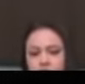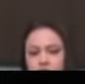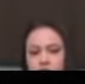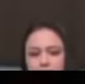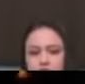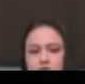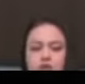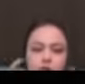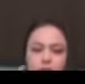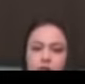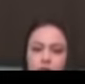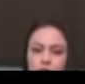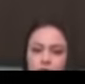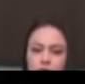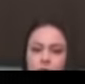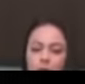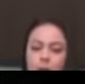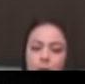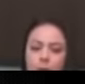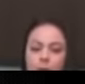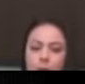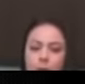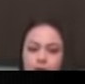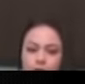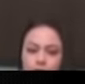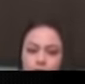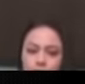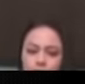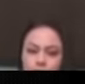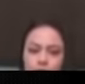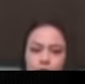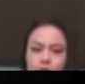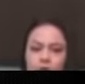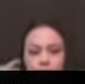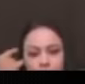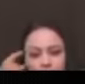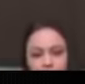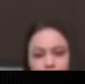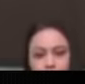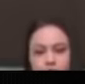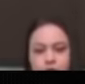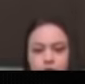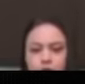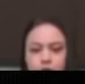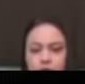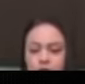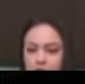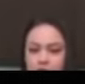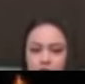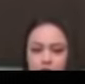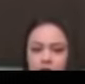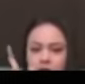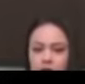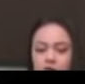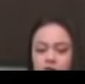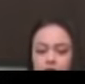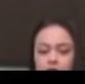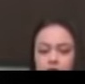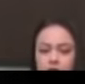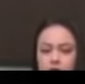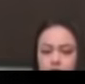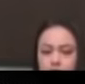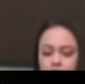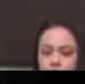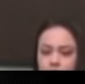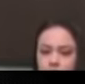turma presencialmente. Eu entendo com a devida pena. Veja o seguinte. Ah, os juízes estão desconhecendo a alegação de constitucionalidade